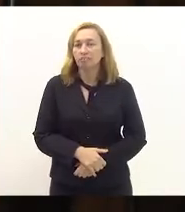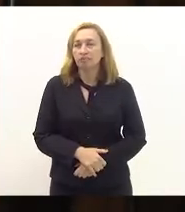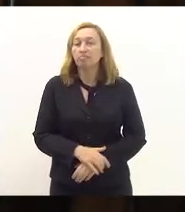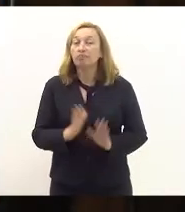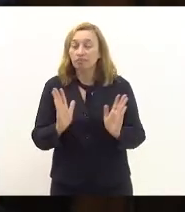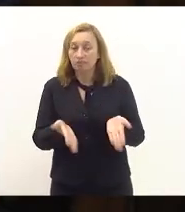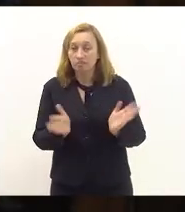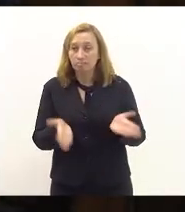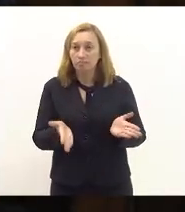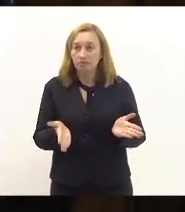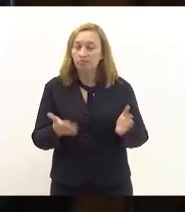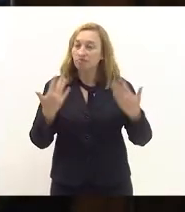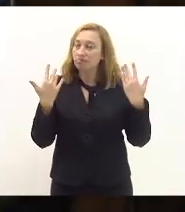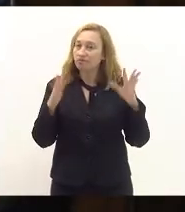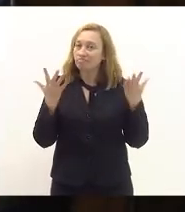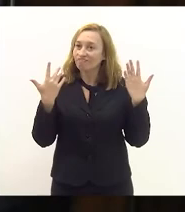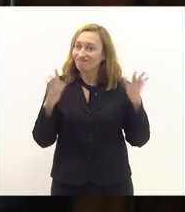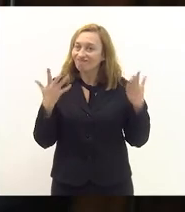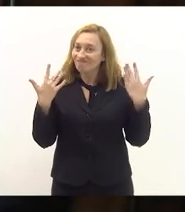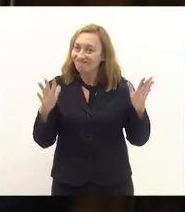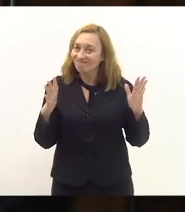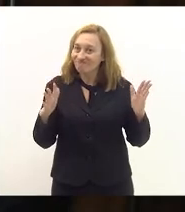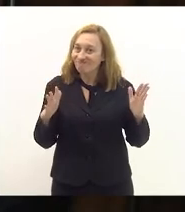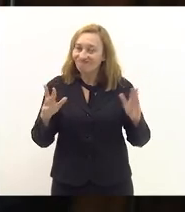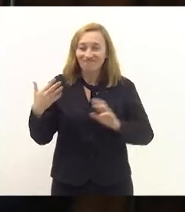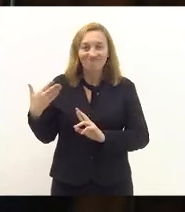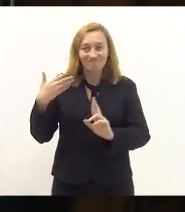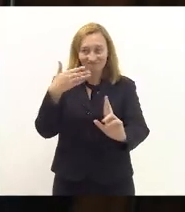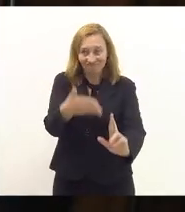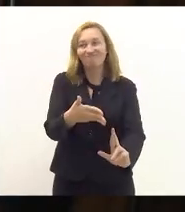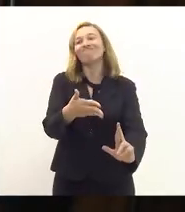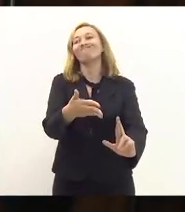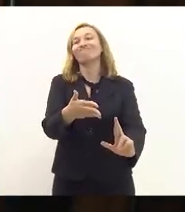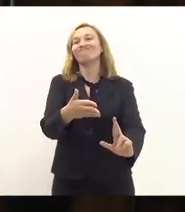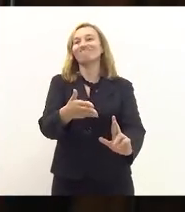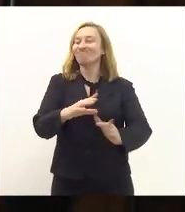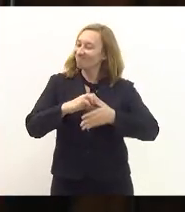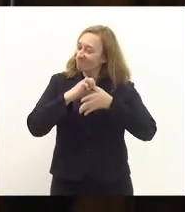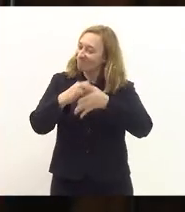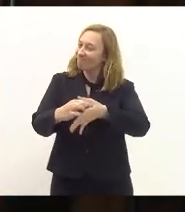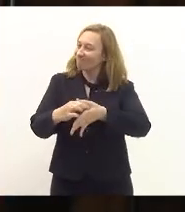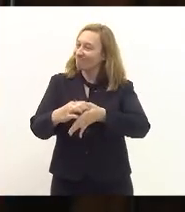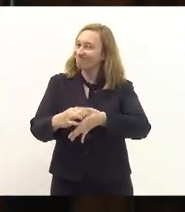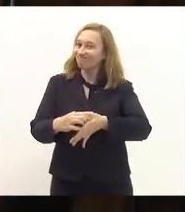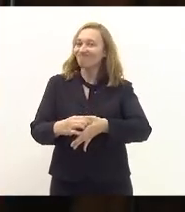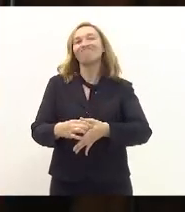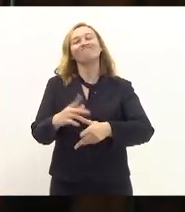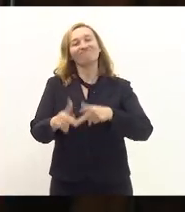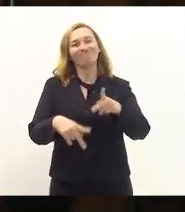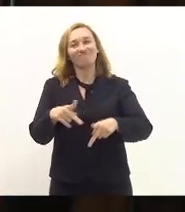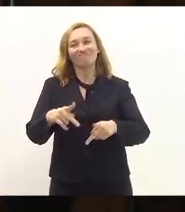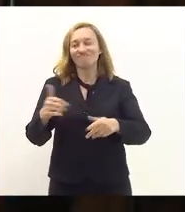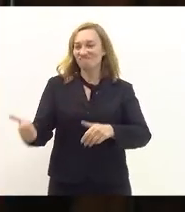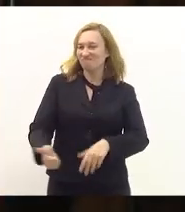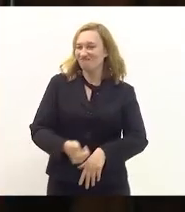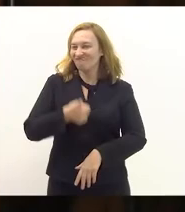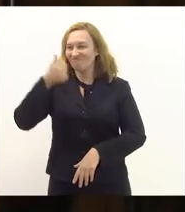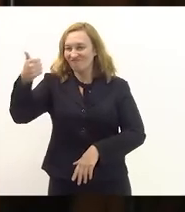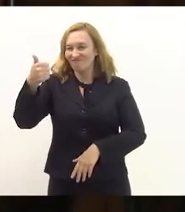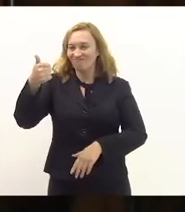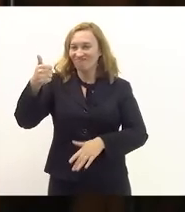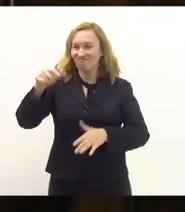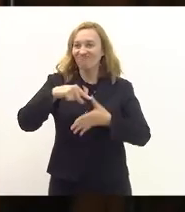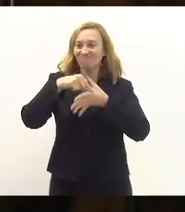hoje nós estamos celebrando essa referência de liderança popular, uma das maiores lideranças